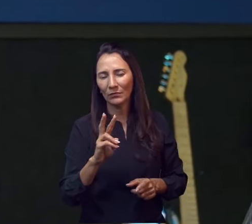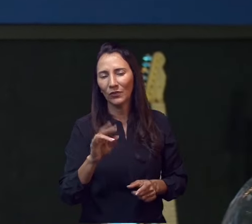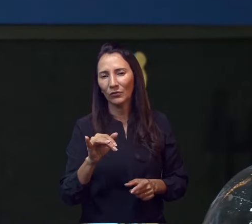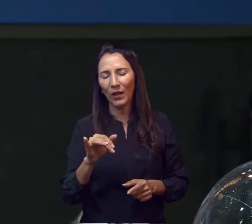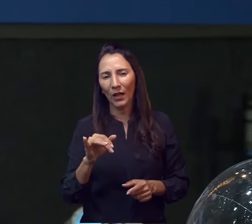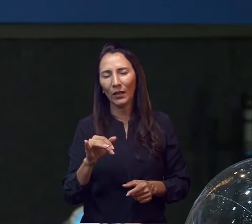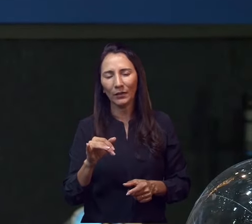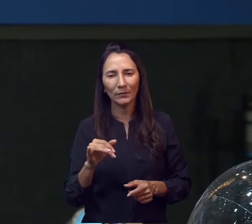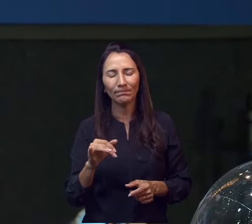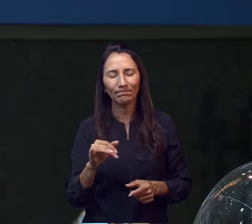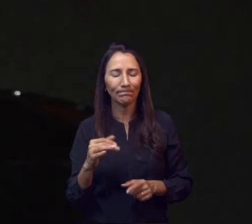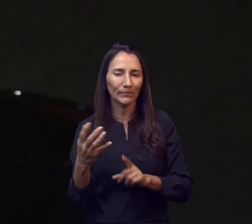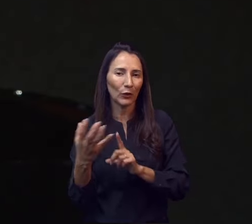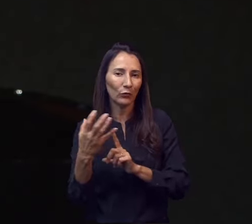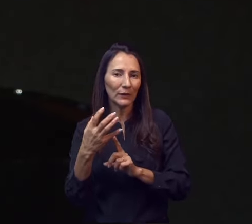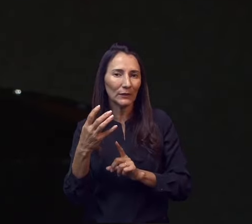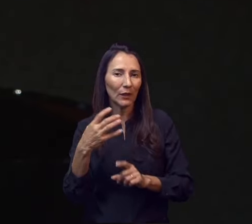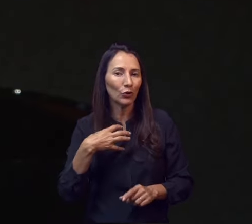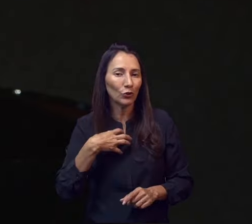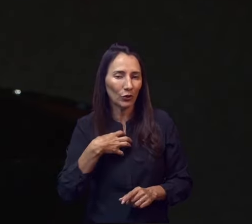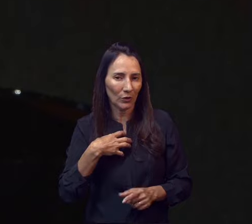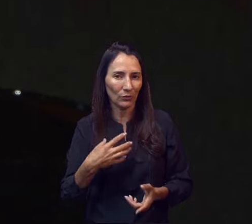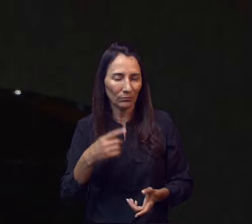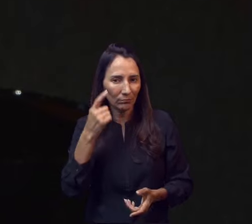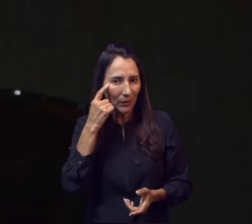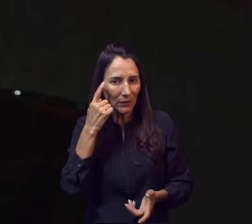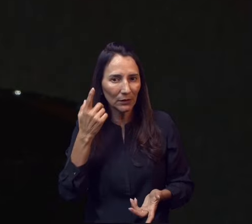o Datafolha e o